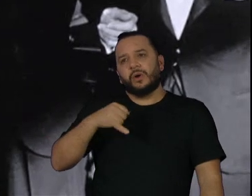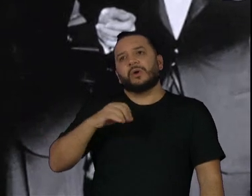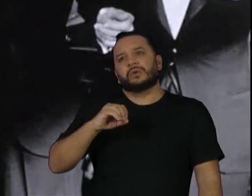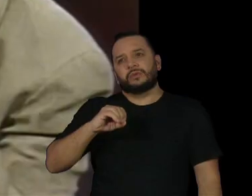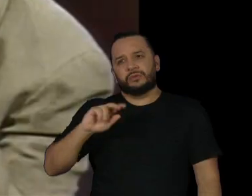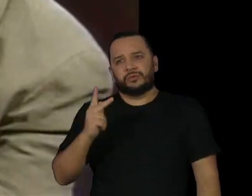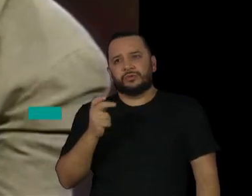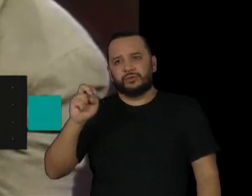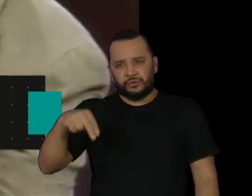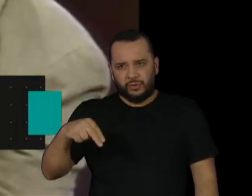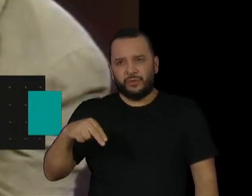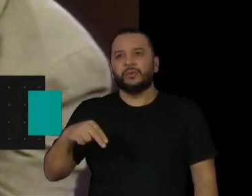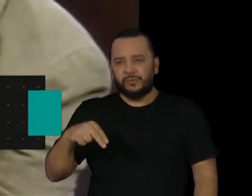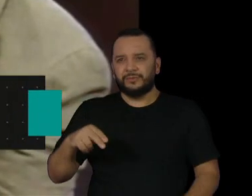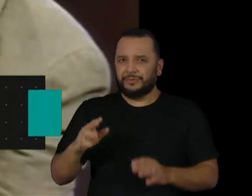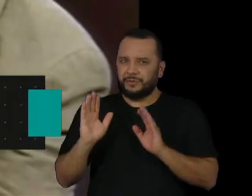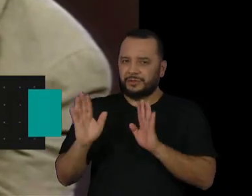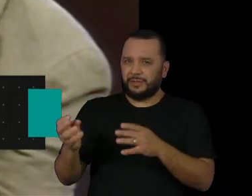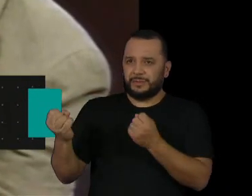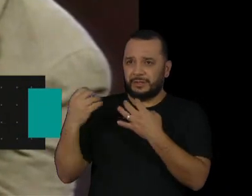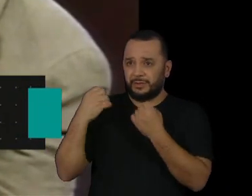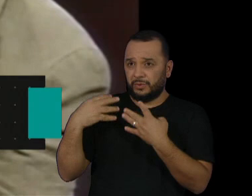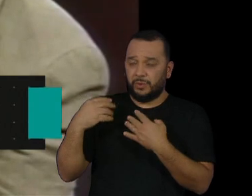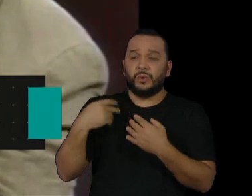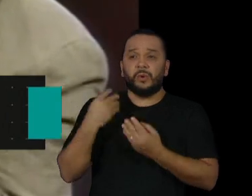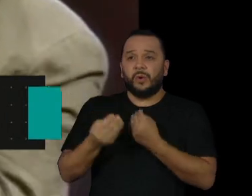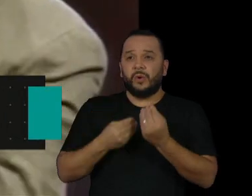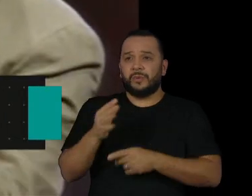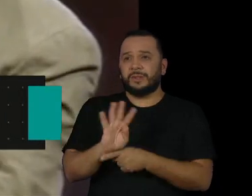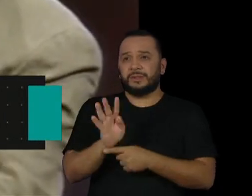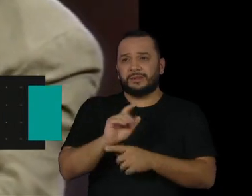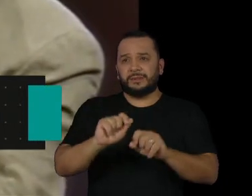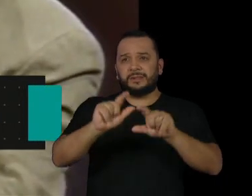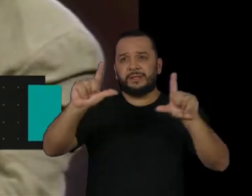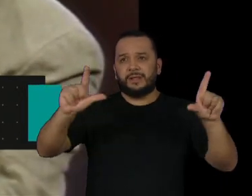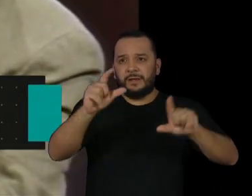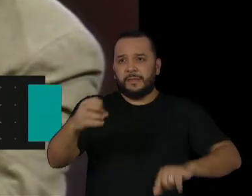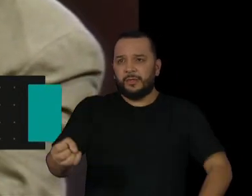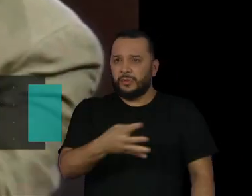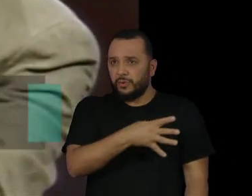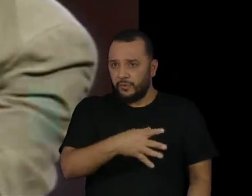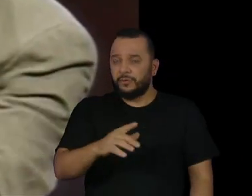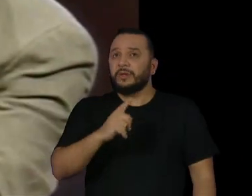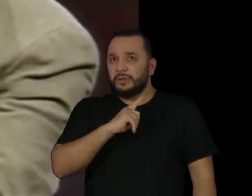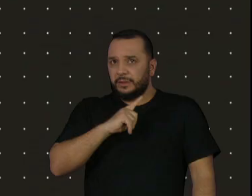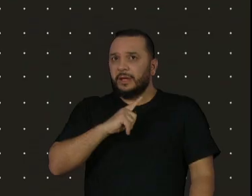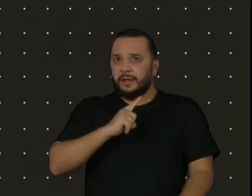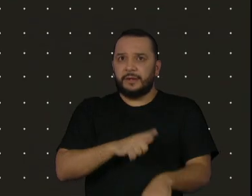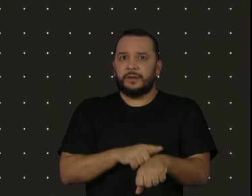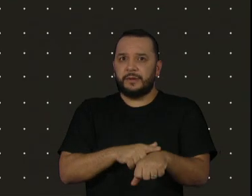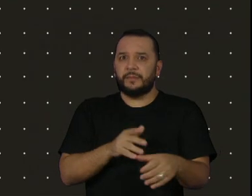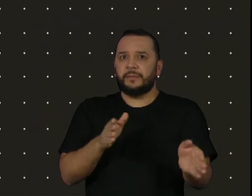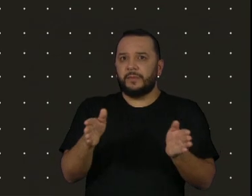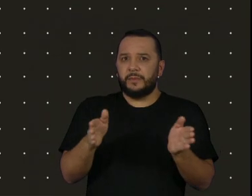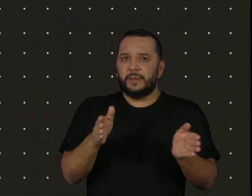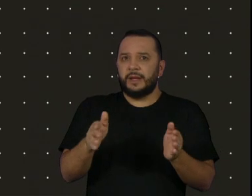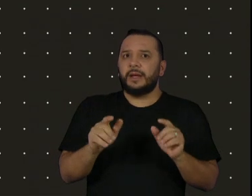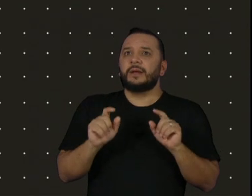cinema americano. O cinema novo também tem o seu momento da Nouvelle Vague, que é